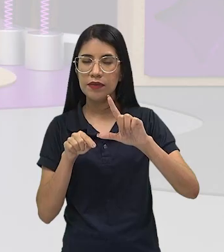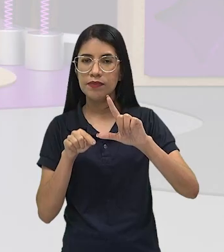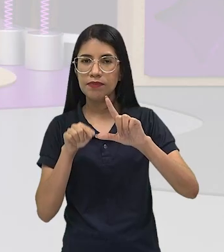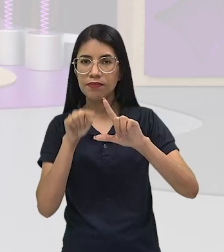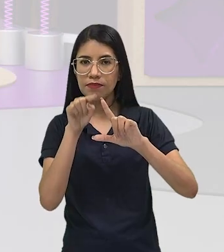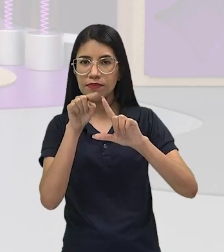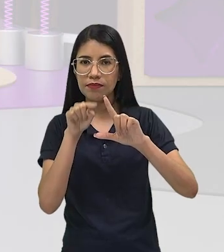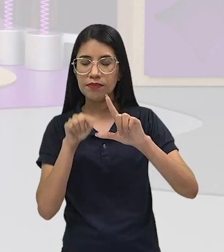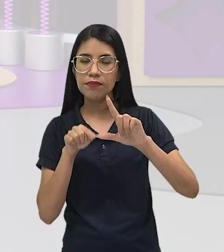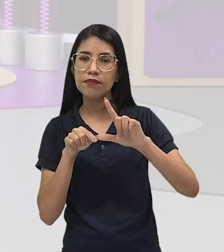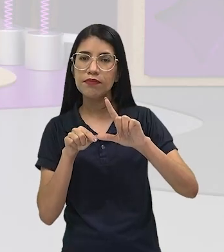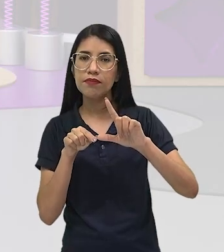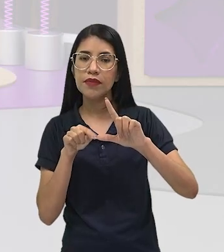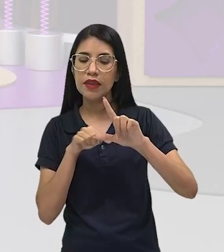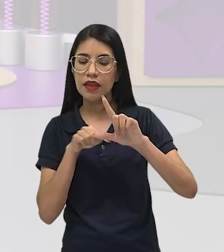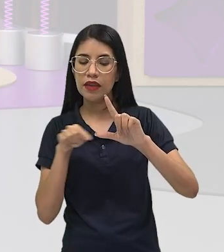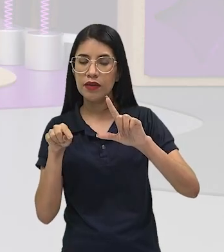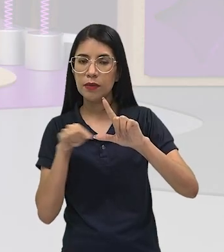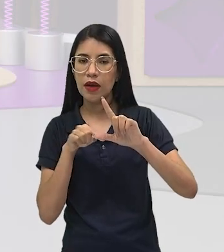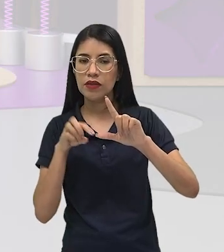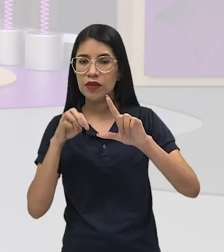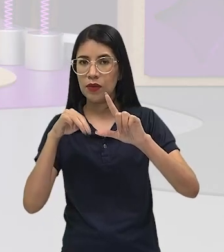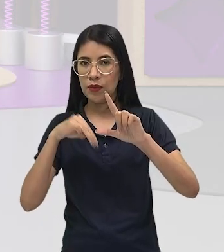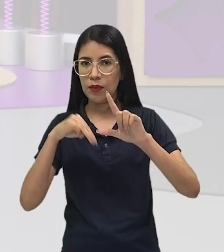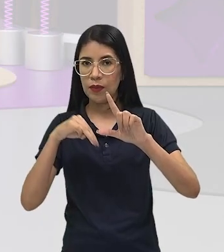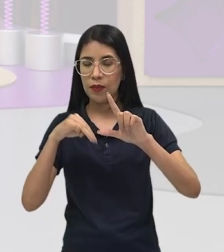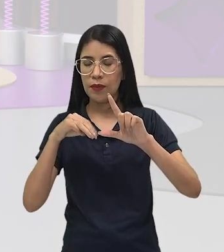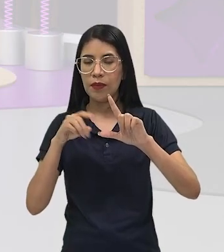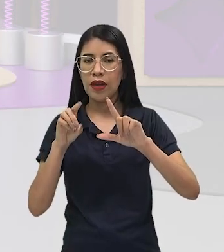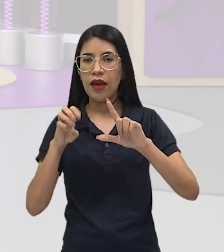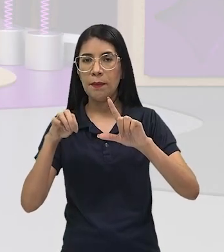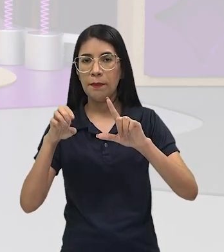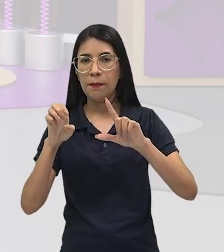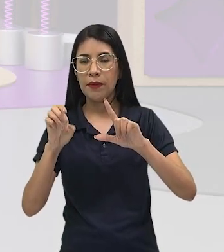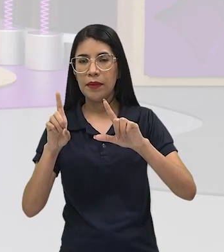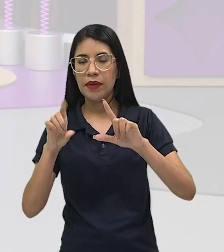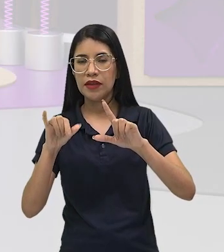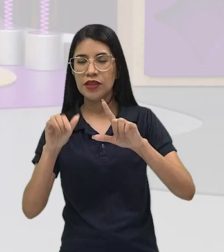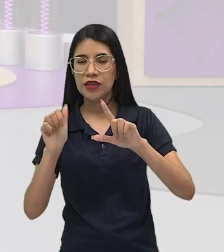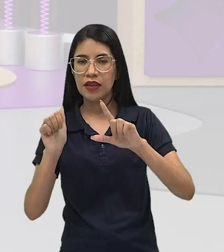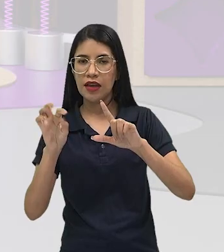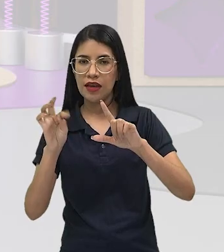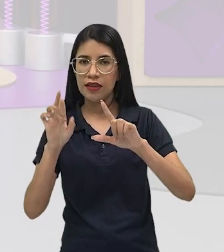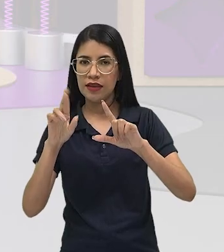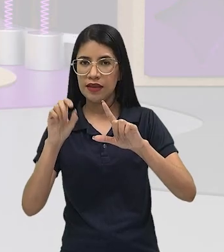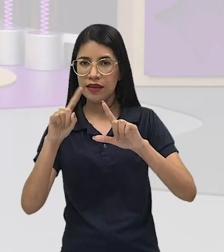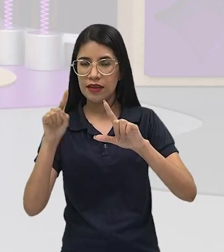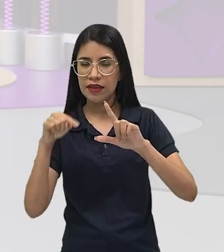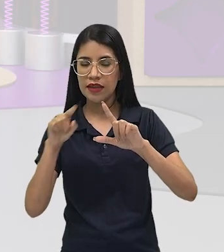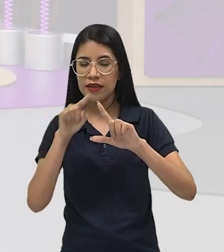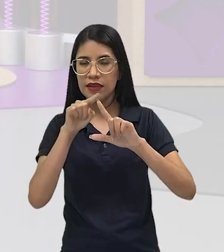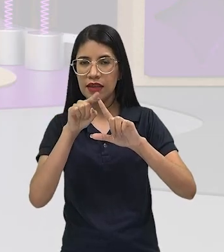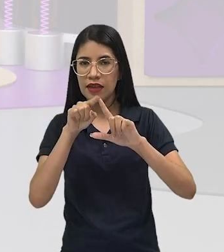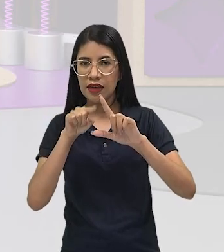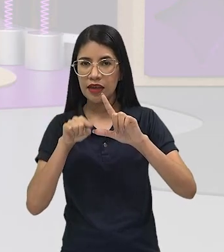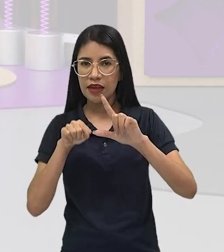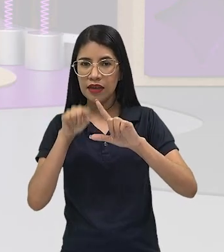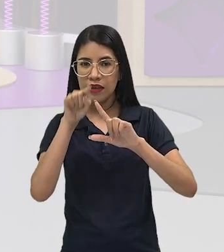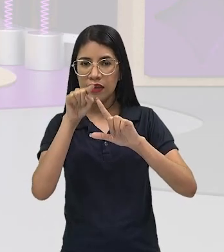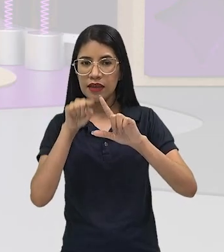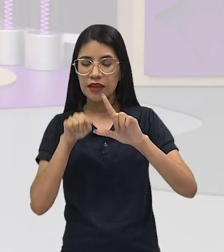o ponto médio do segmento de baixo. Já a mediatriz, ela vai sair ali do ponto médio, mas ela vai